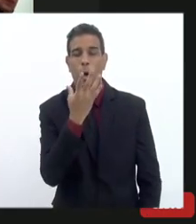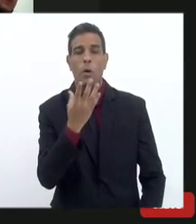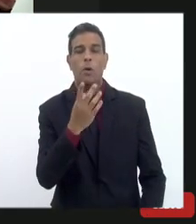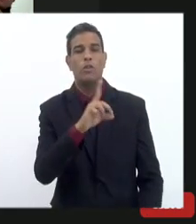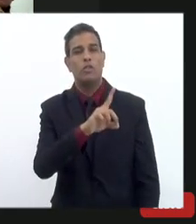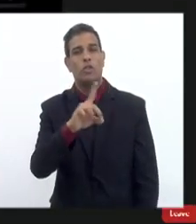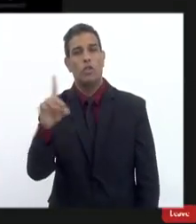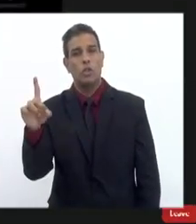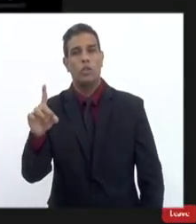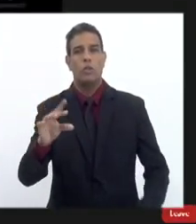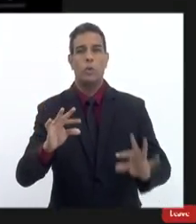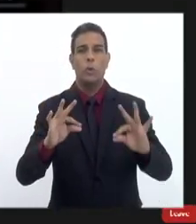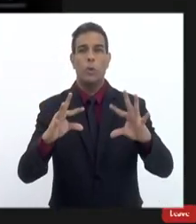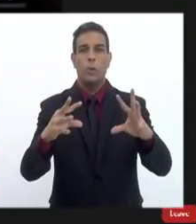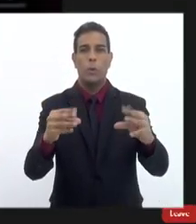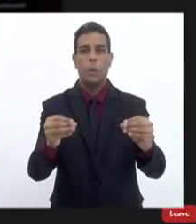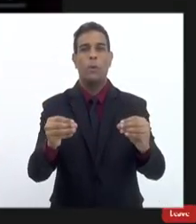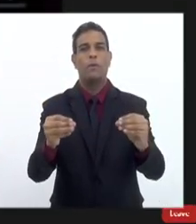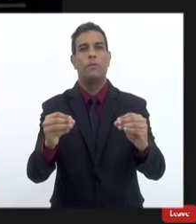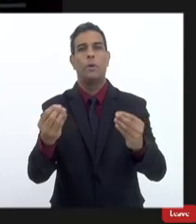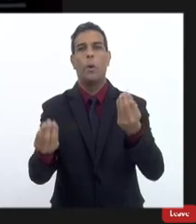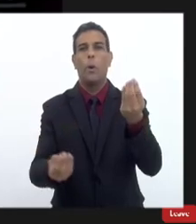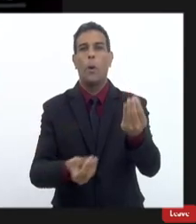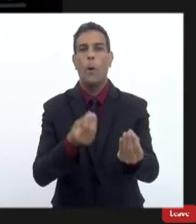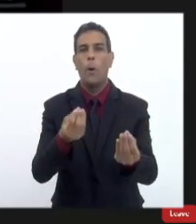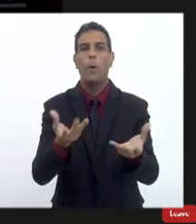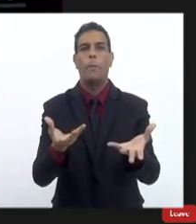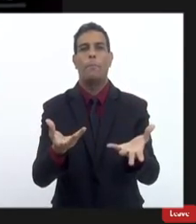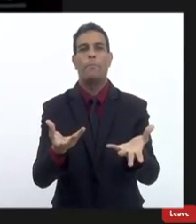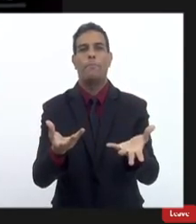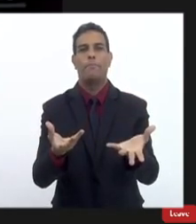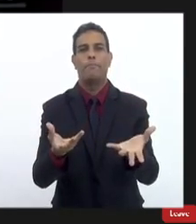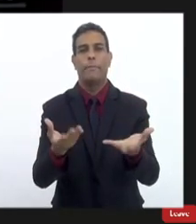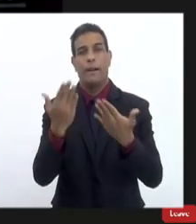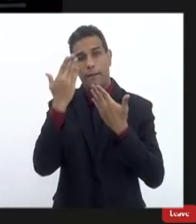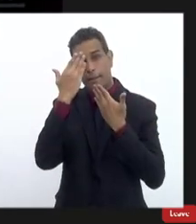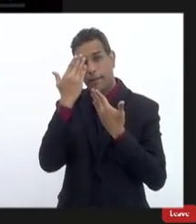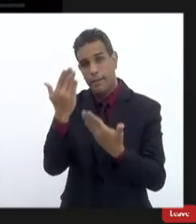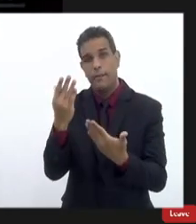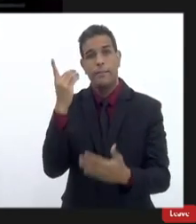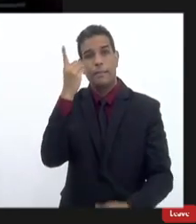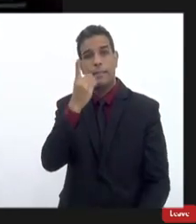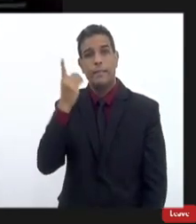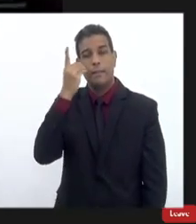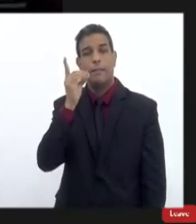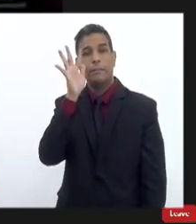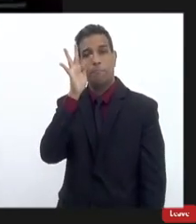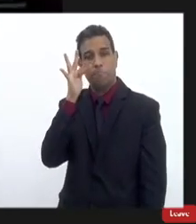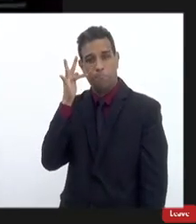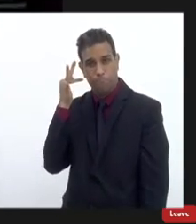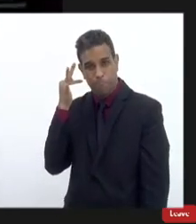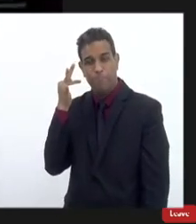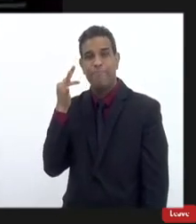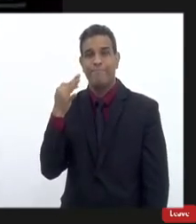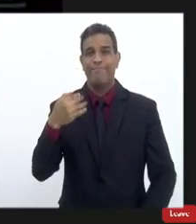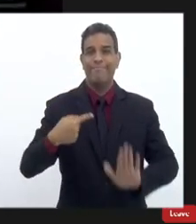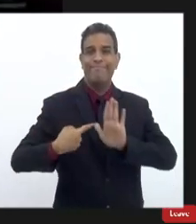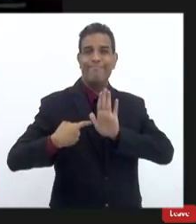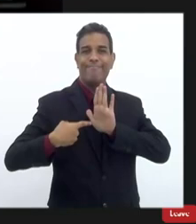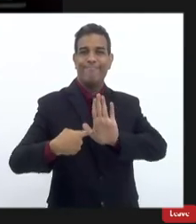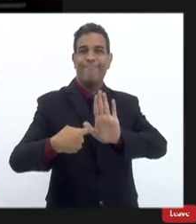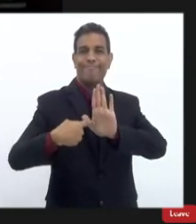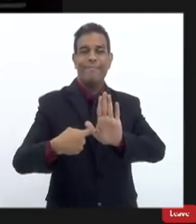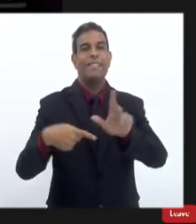a todos e todas e todes. Saudar o Flávio Serafini pelo relatório aí apresentado,